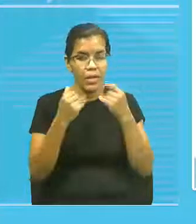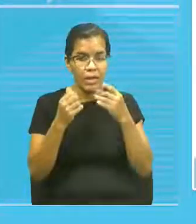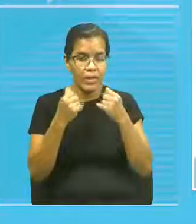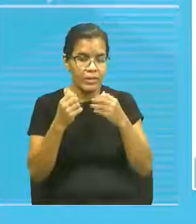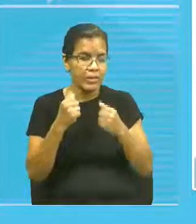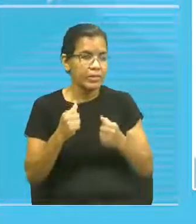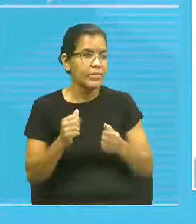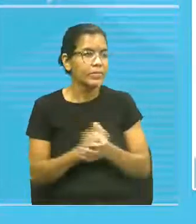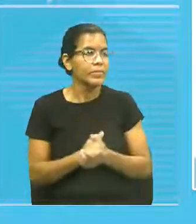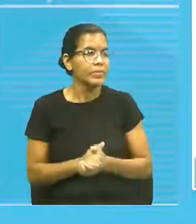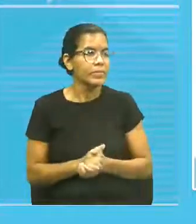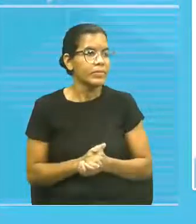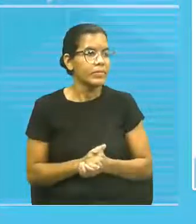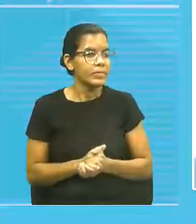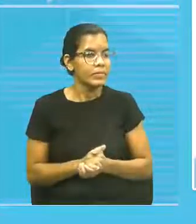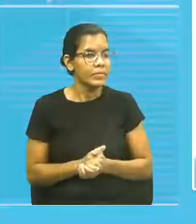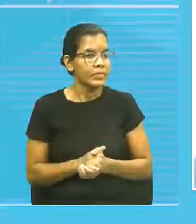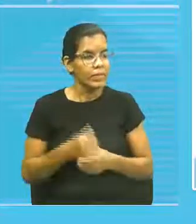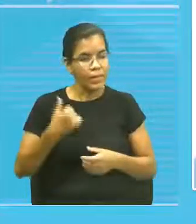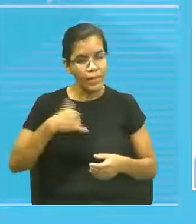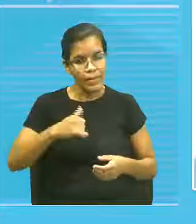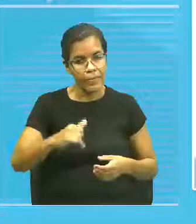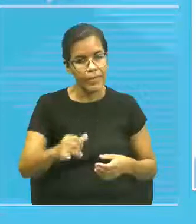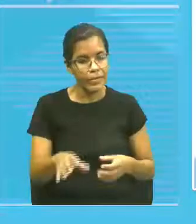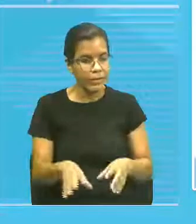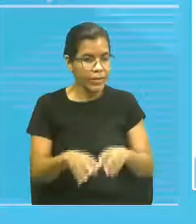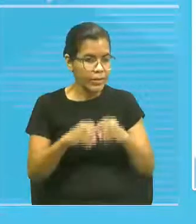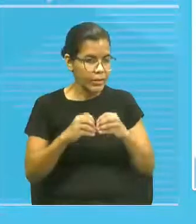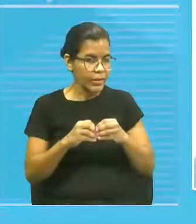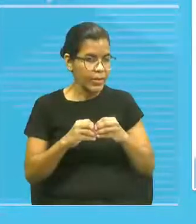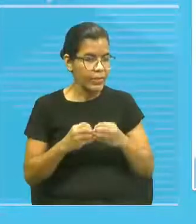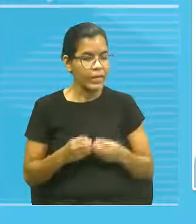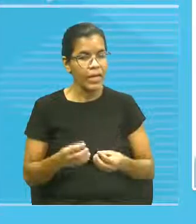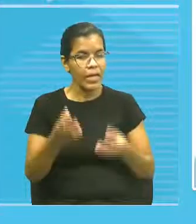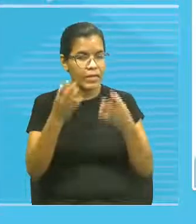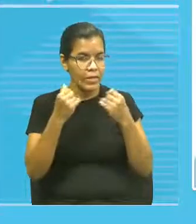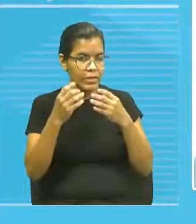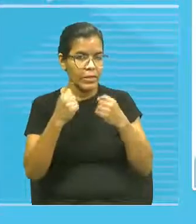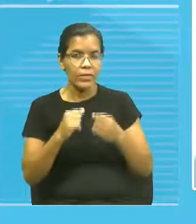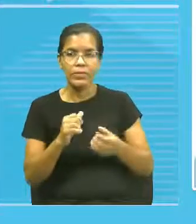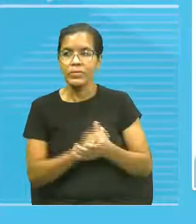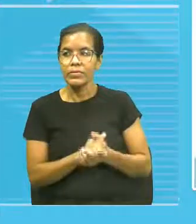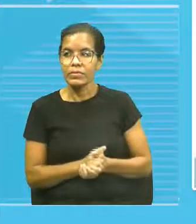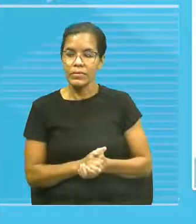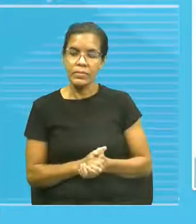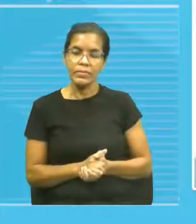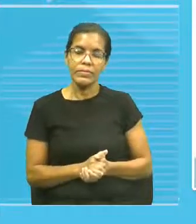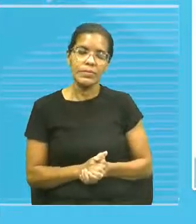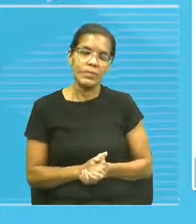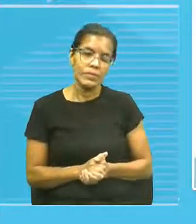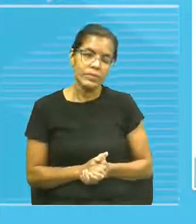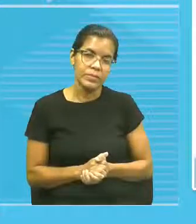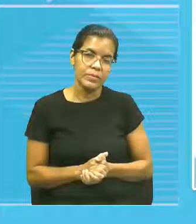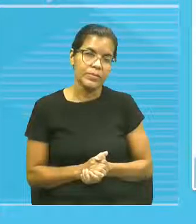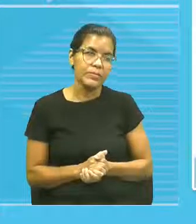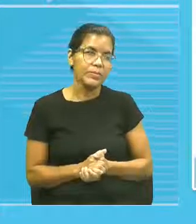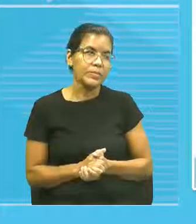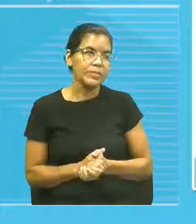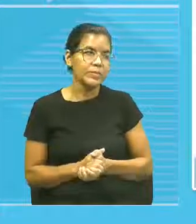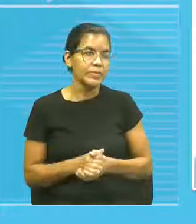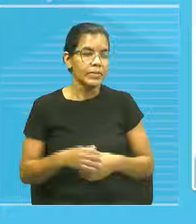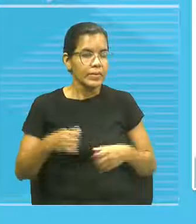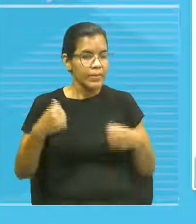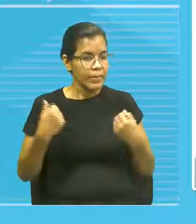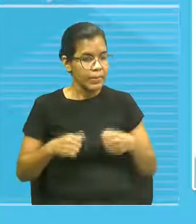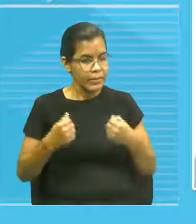alimentos. A energia obtida através da ingestão de alimentos, ela